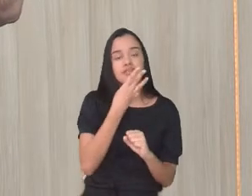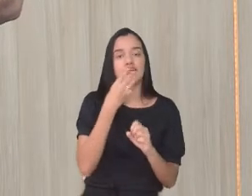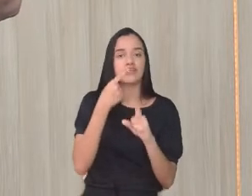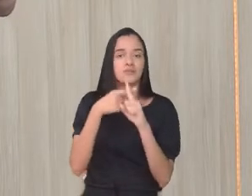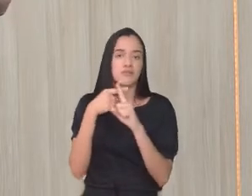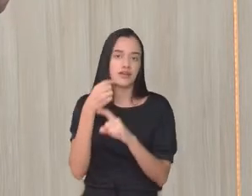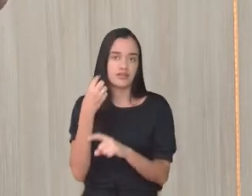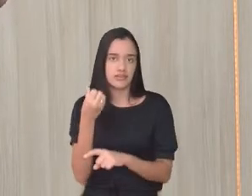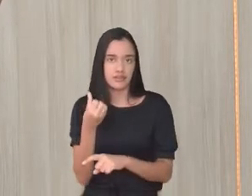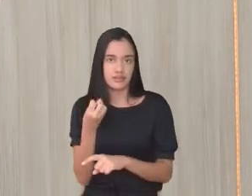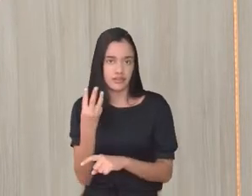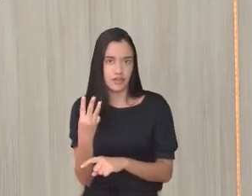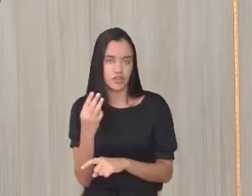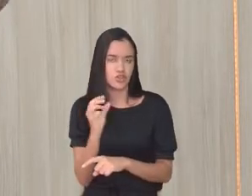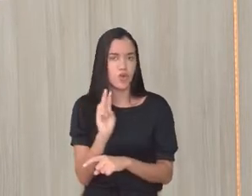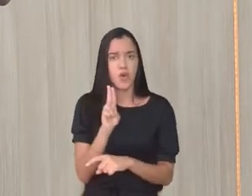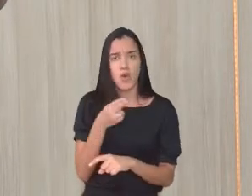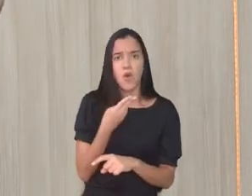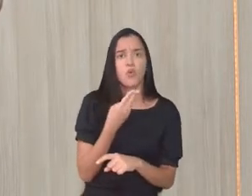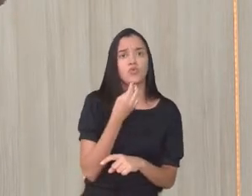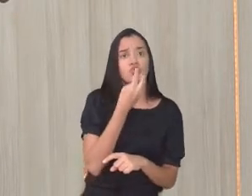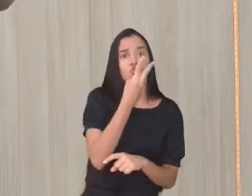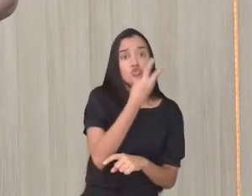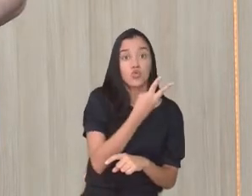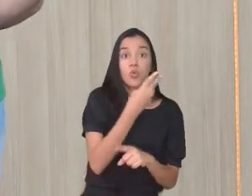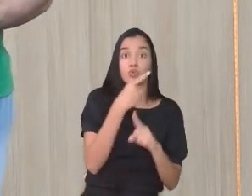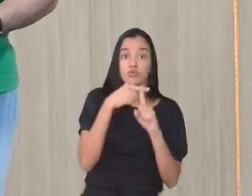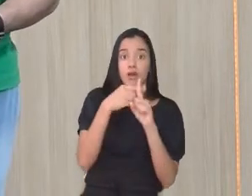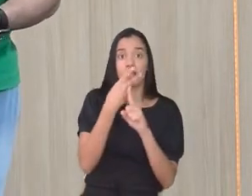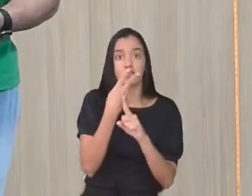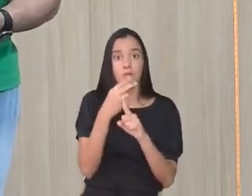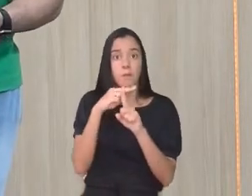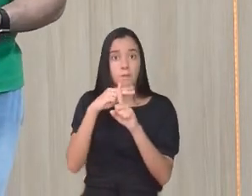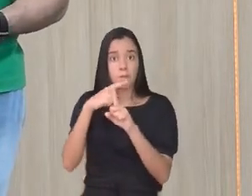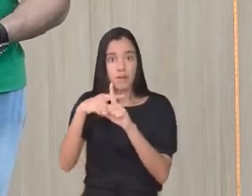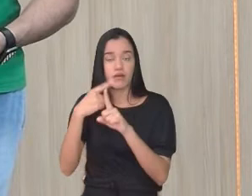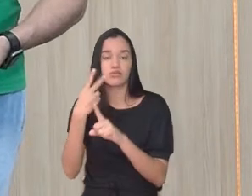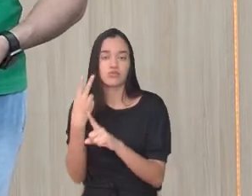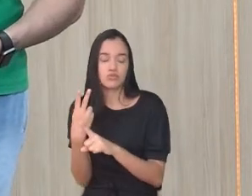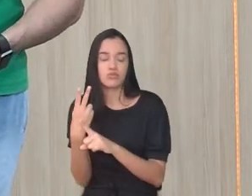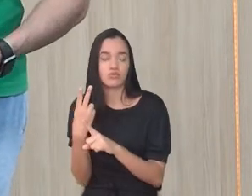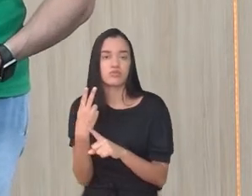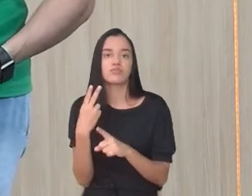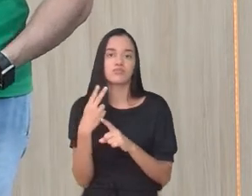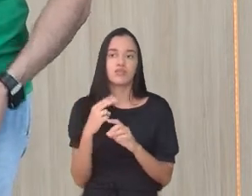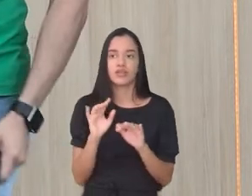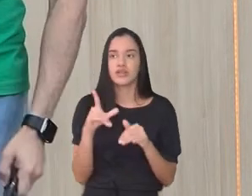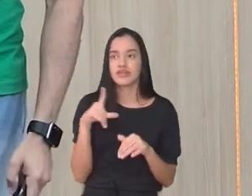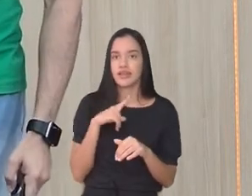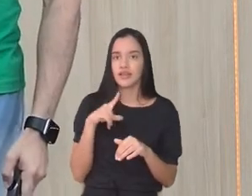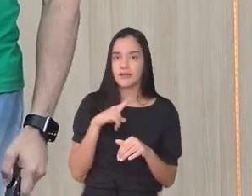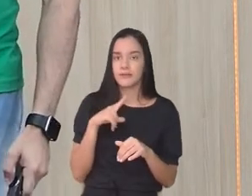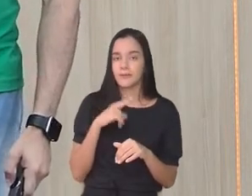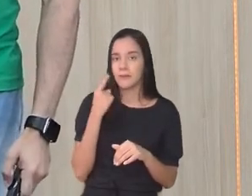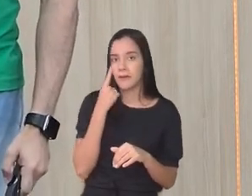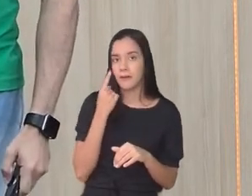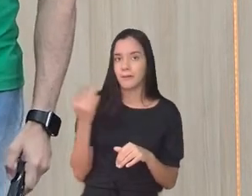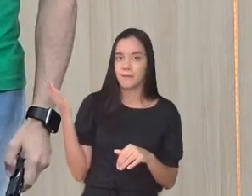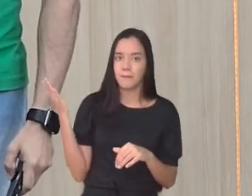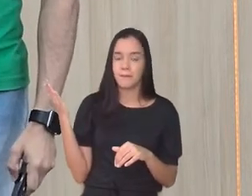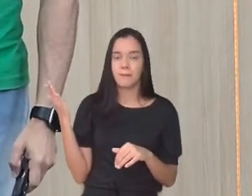3 ou 2 mais 2 mais 2. Certinho? Então, eu tenho aqui, ó, que